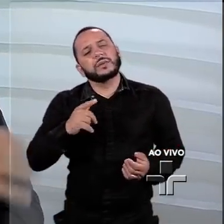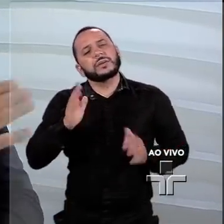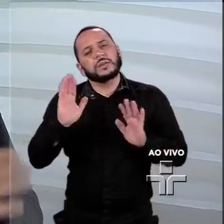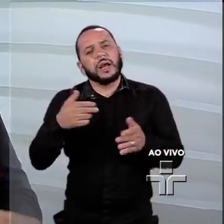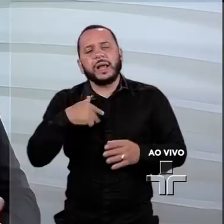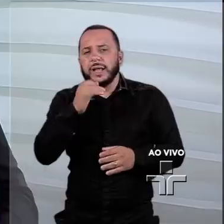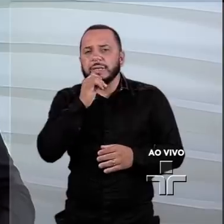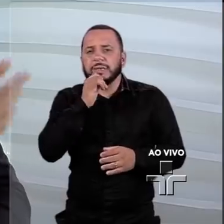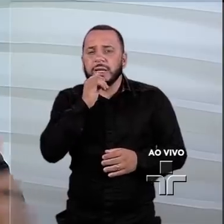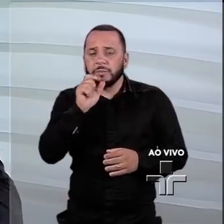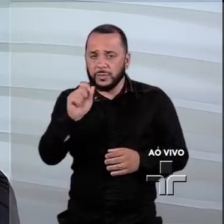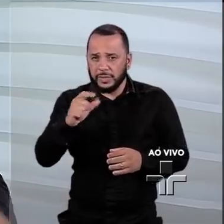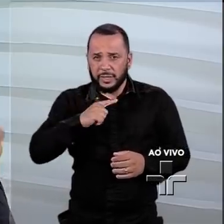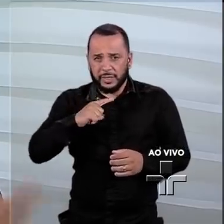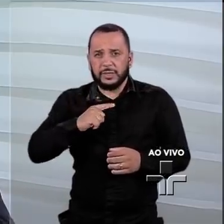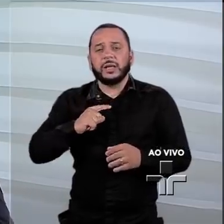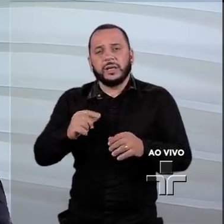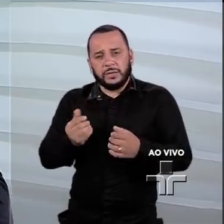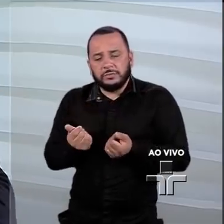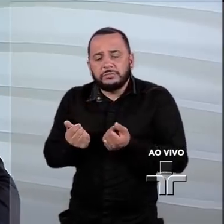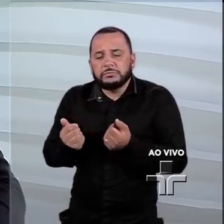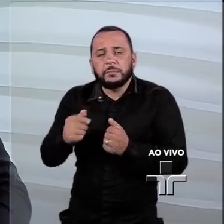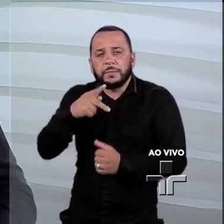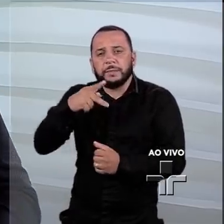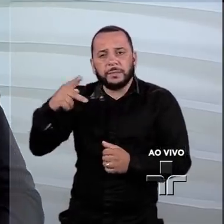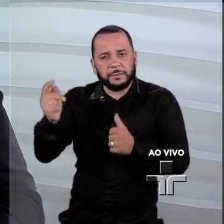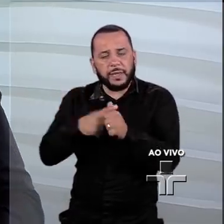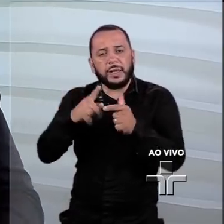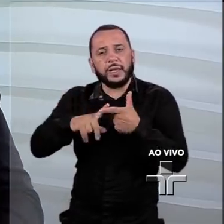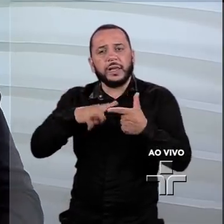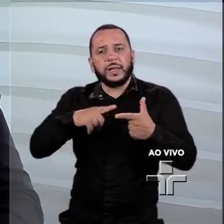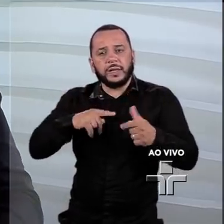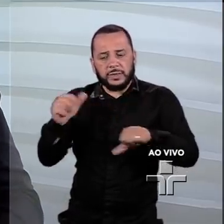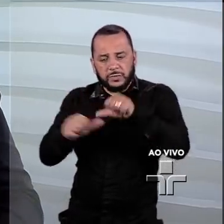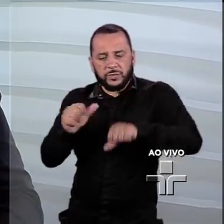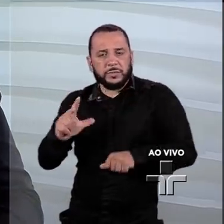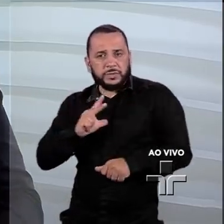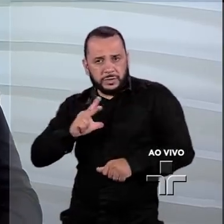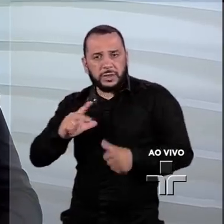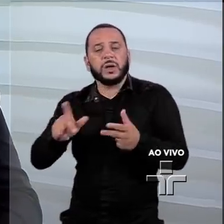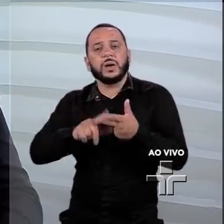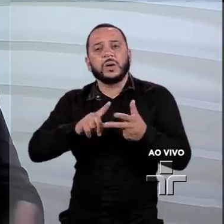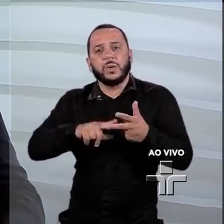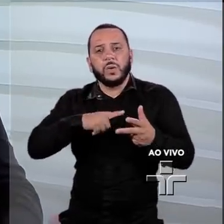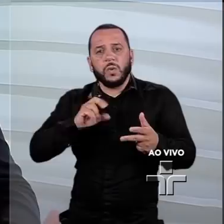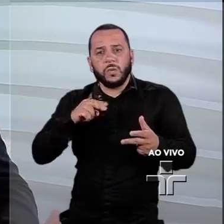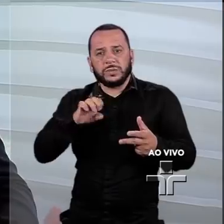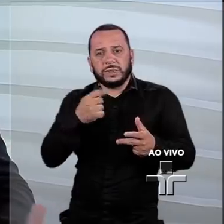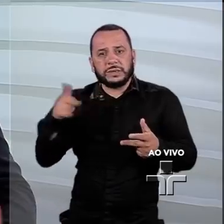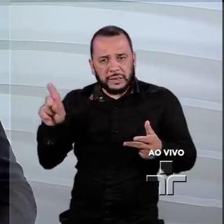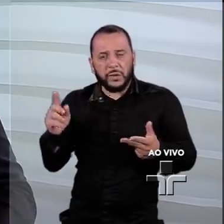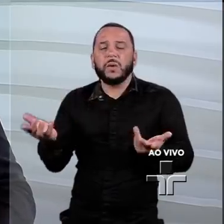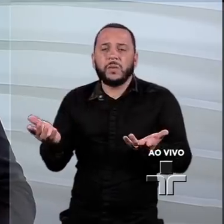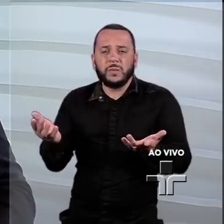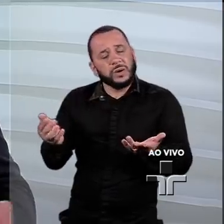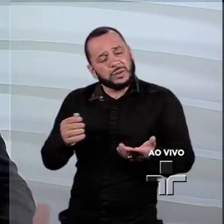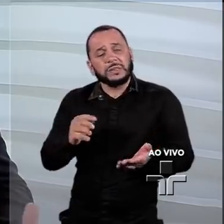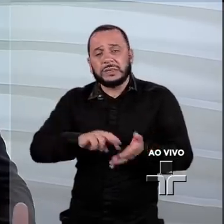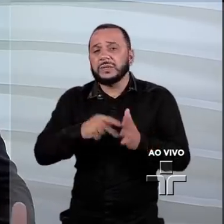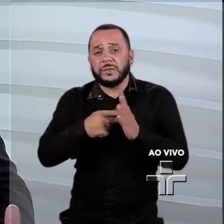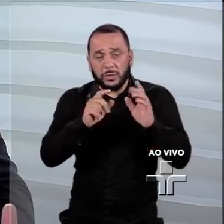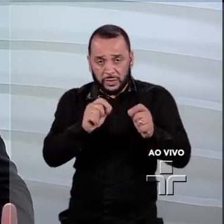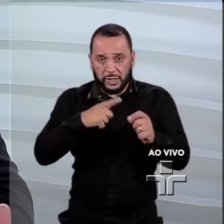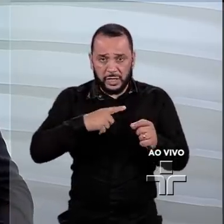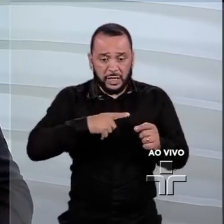das concessões, privatizações, PPPs. É um pouco pagar o preço do ineditismo, né? Os órgãos